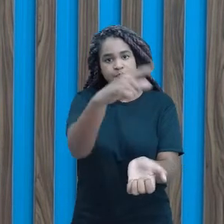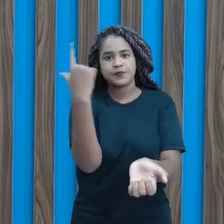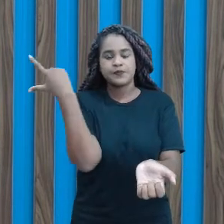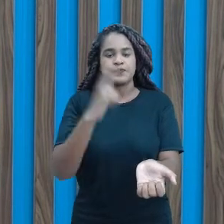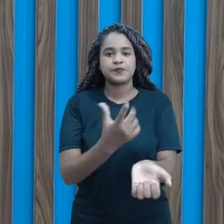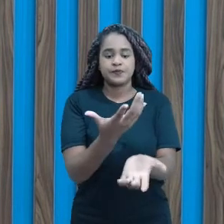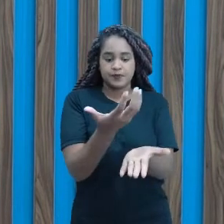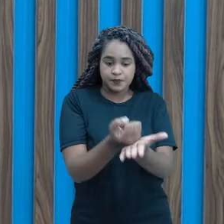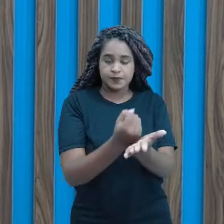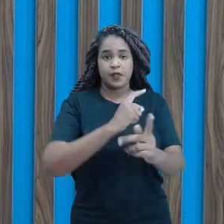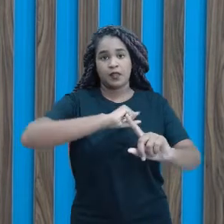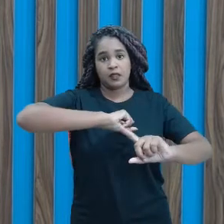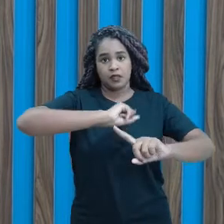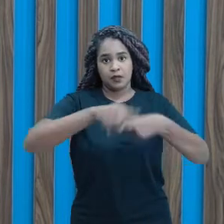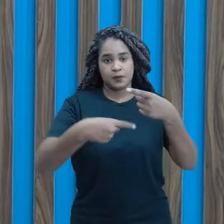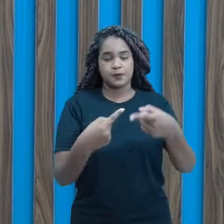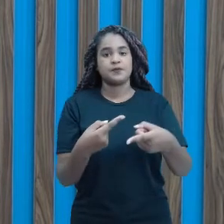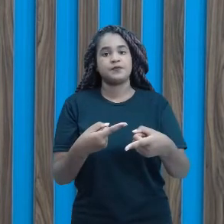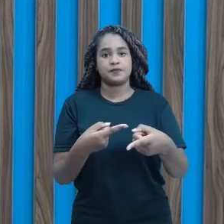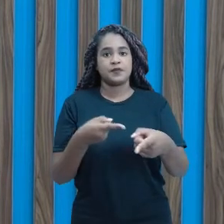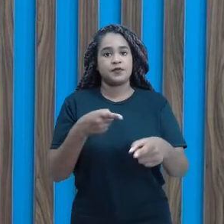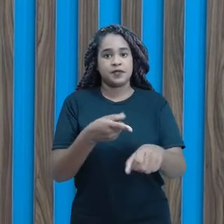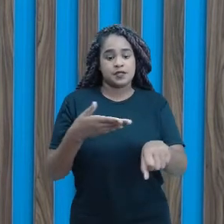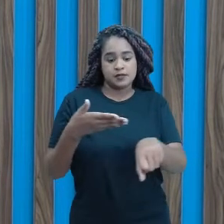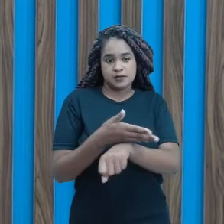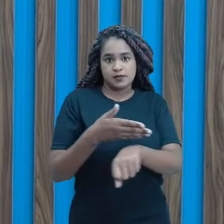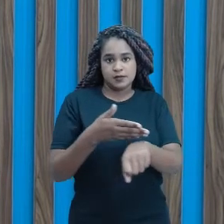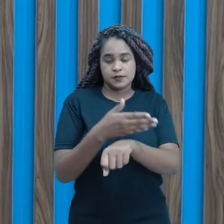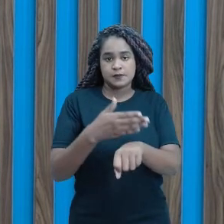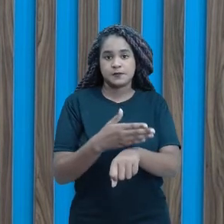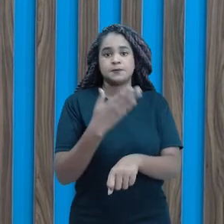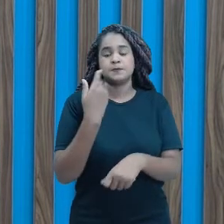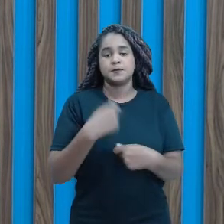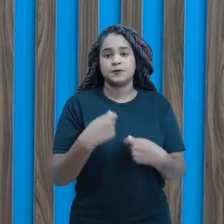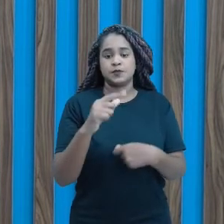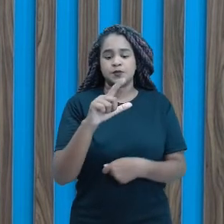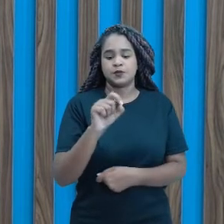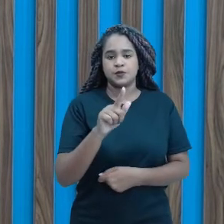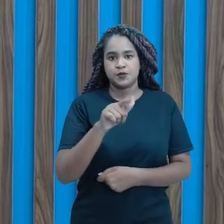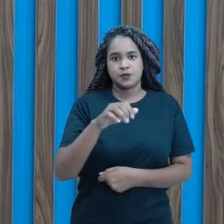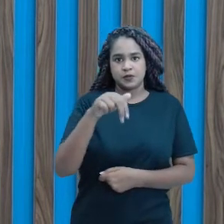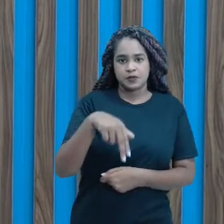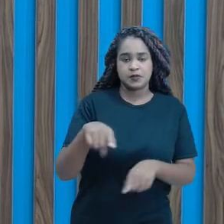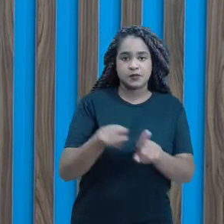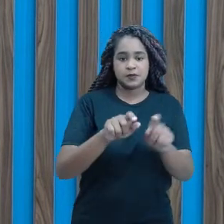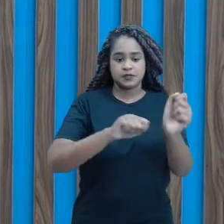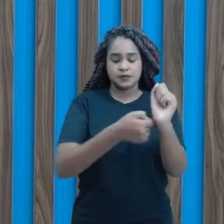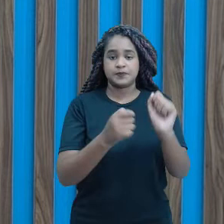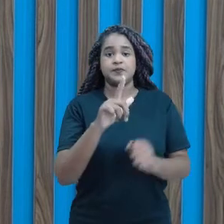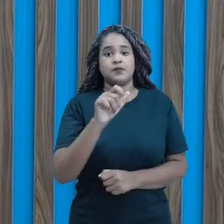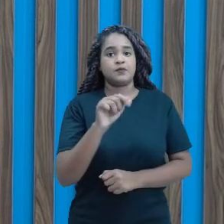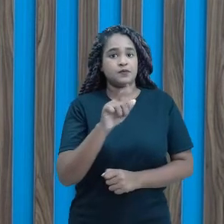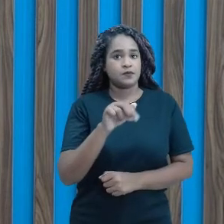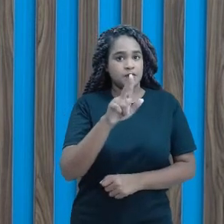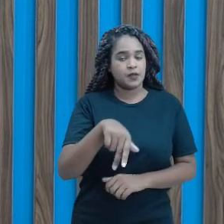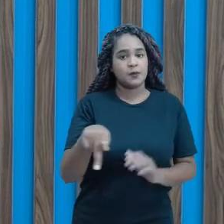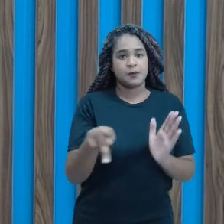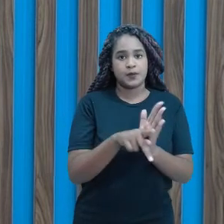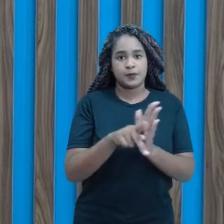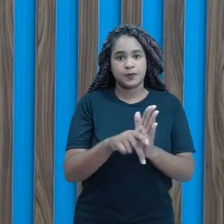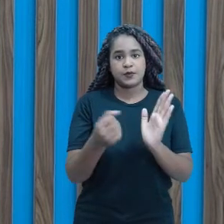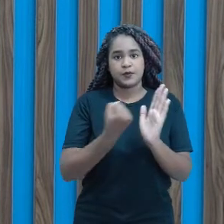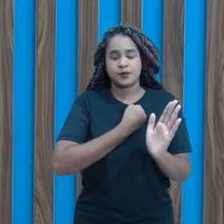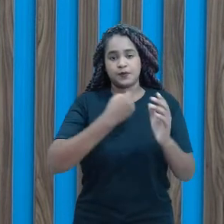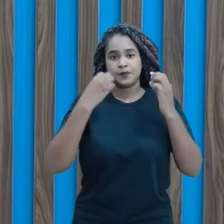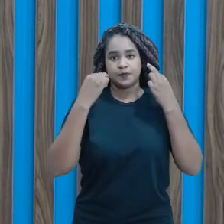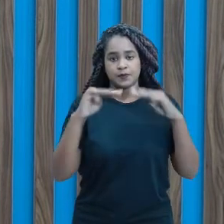certo? Depois disso, o aplicativo ele vai pedir o seu login e a sua senha. O login é a sua matrícula e a